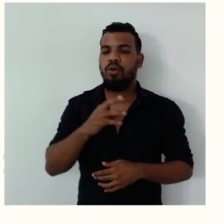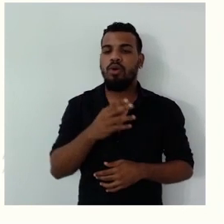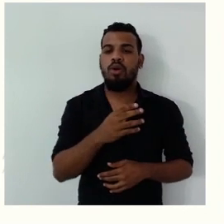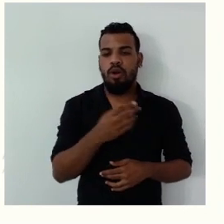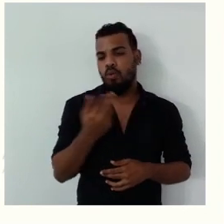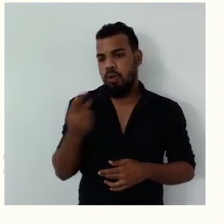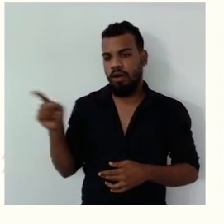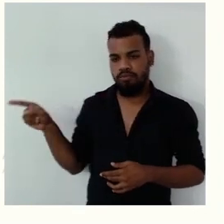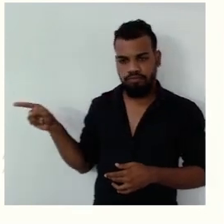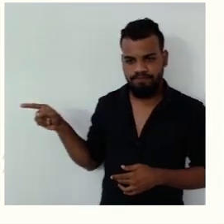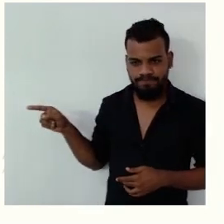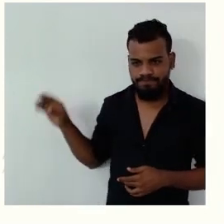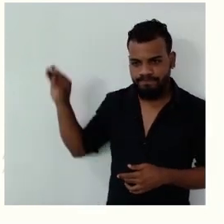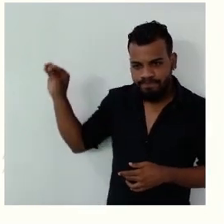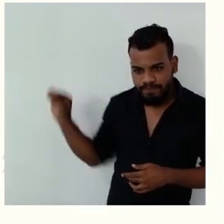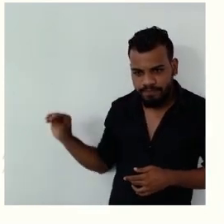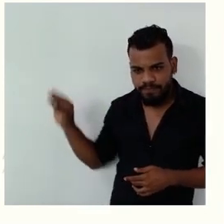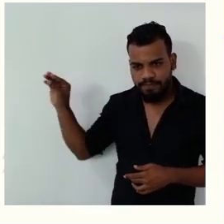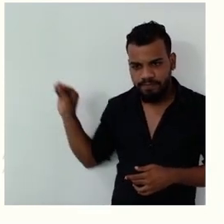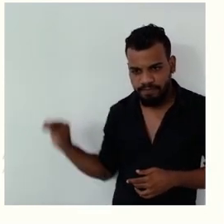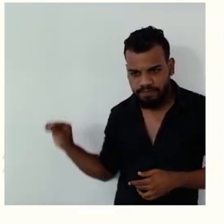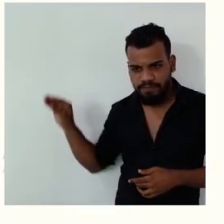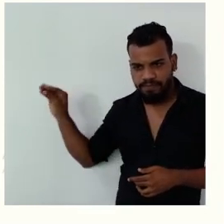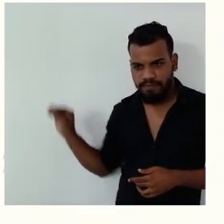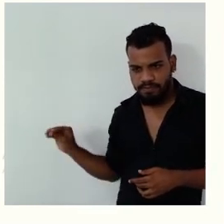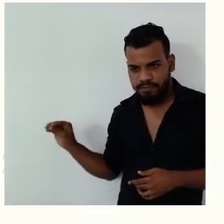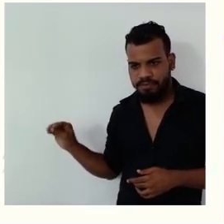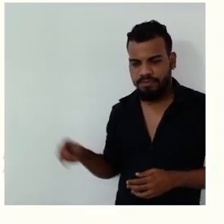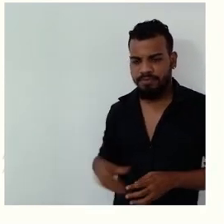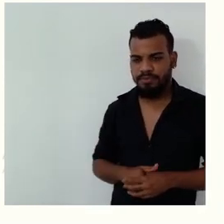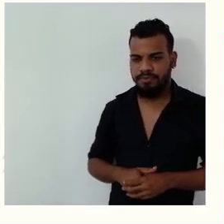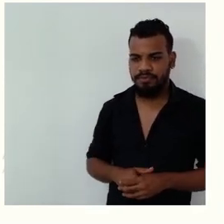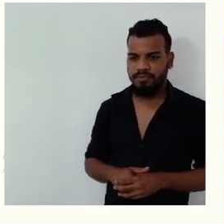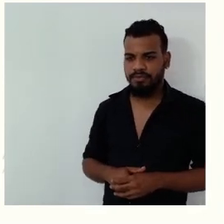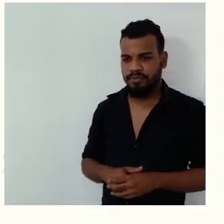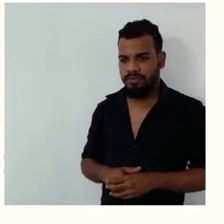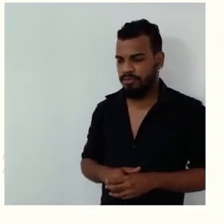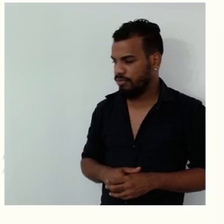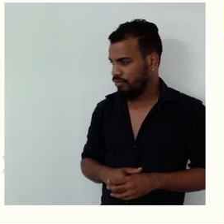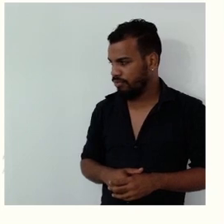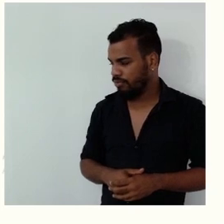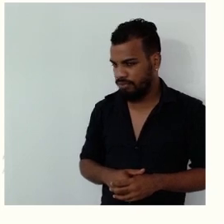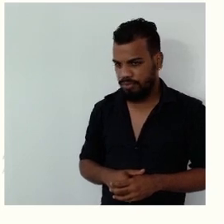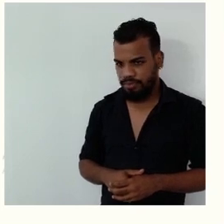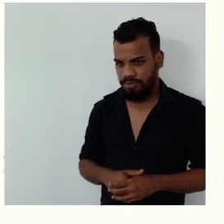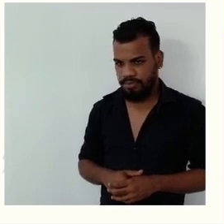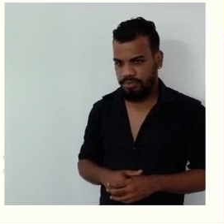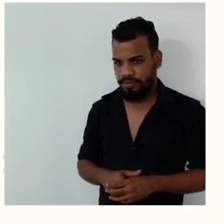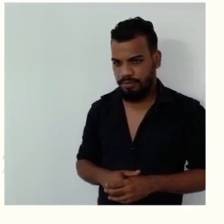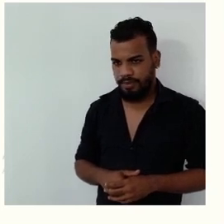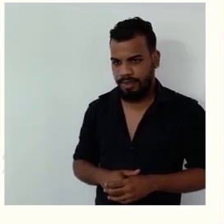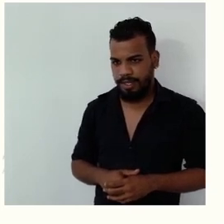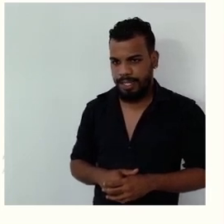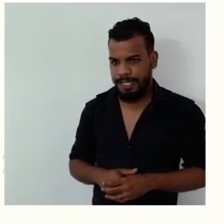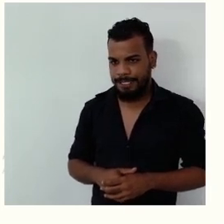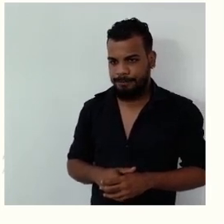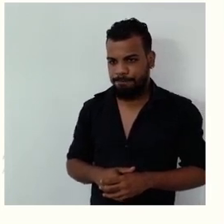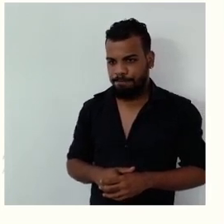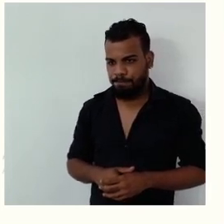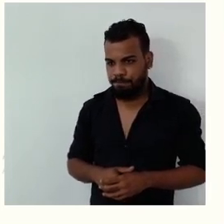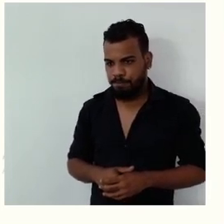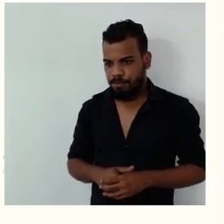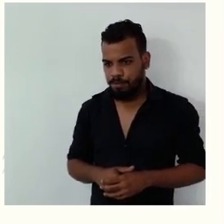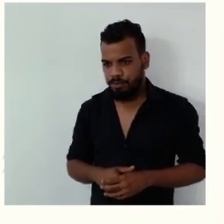100. Realizando a multiplicação, vai dar 480.000 igual a 8.000 vezes x. Realizando a